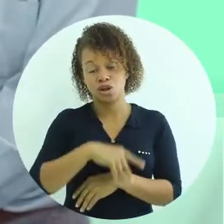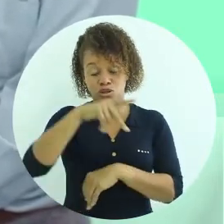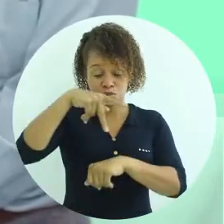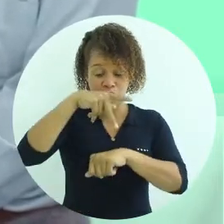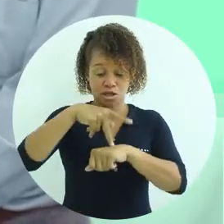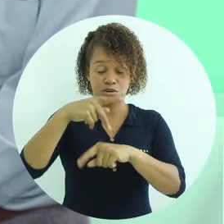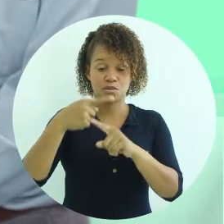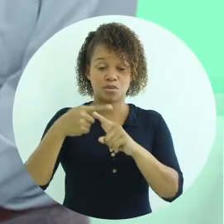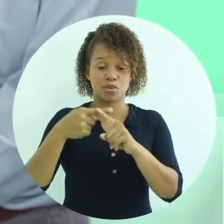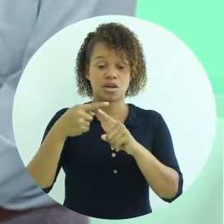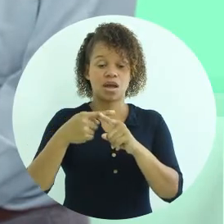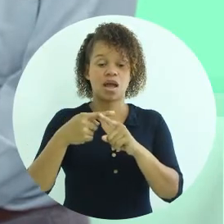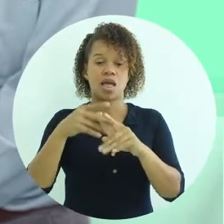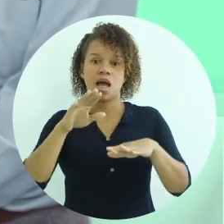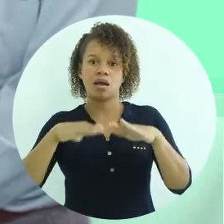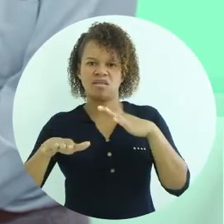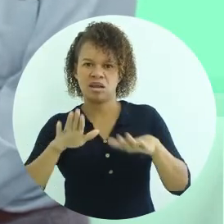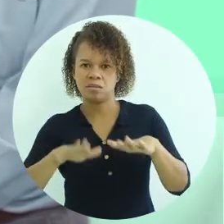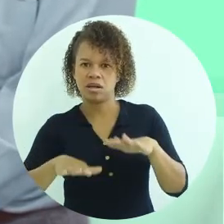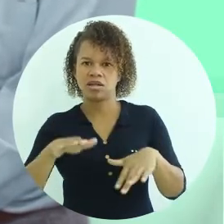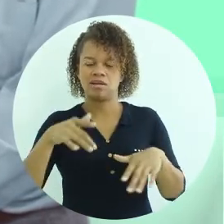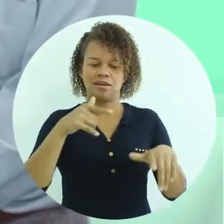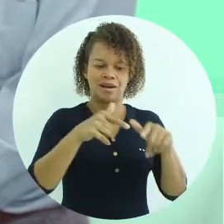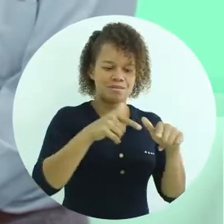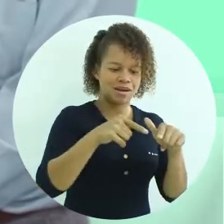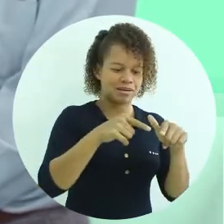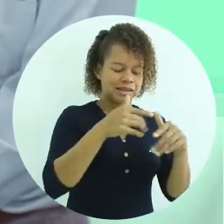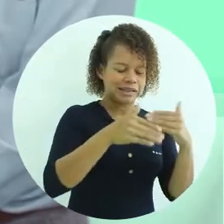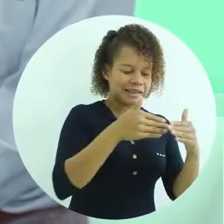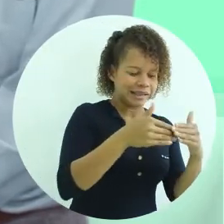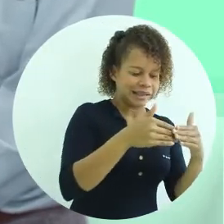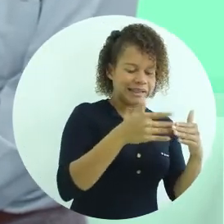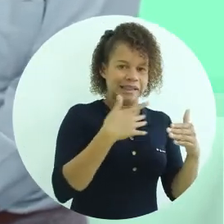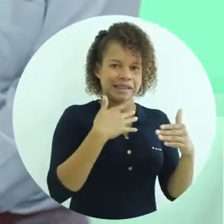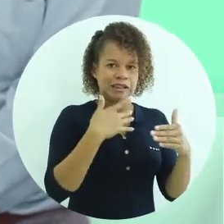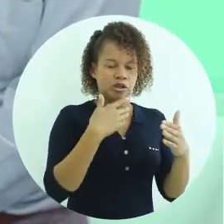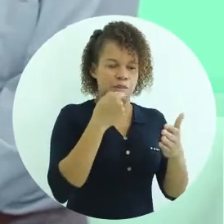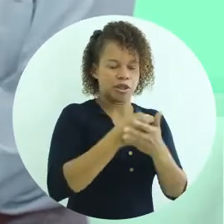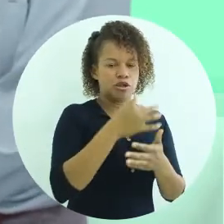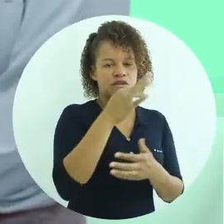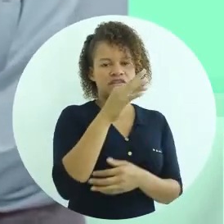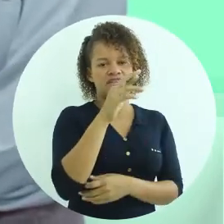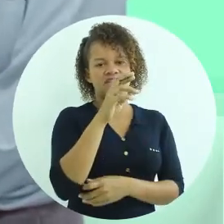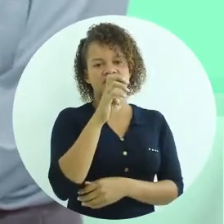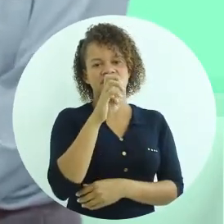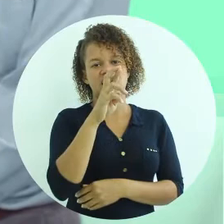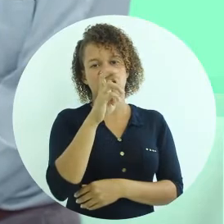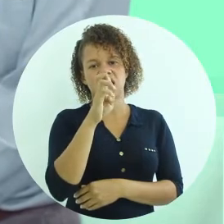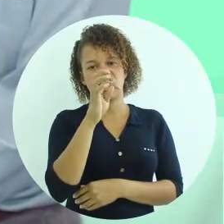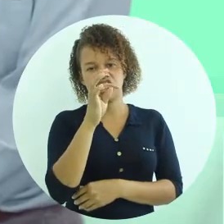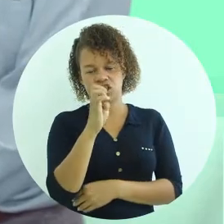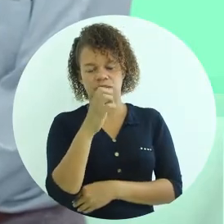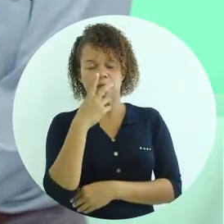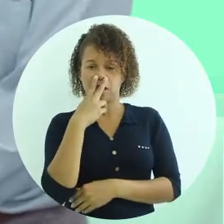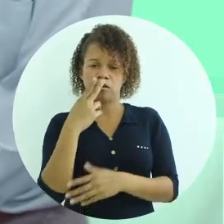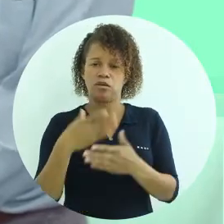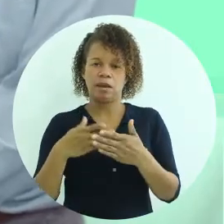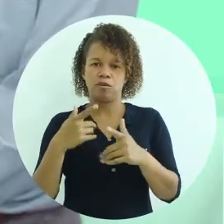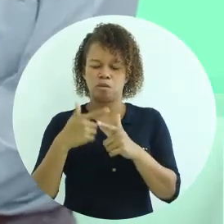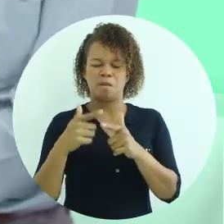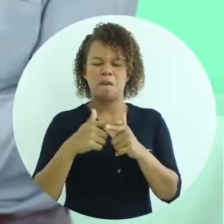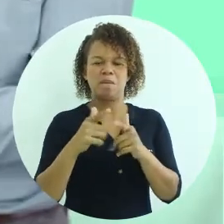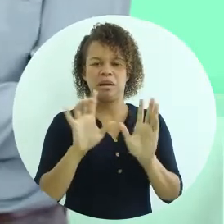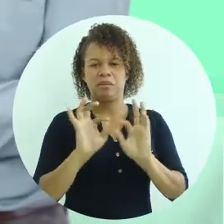Porque dá mais trabalho você desembaraçar uma mercadoria do que você contratar um frete, por exemplo. Isso aí você não tem tanto problema,